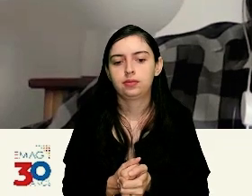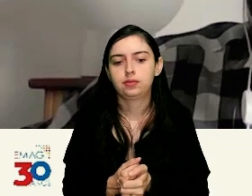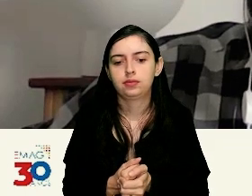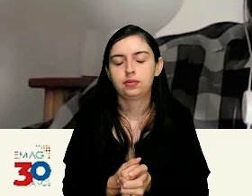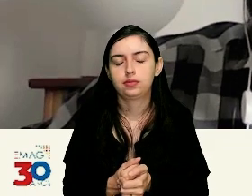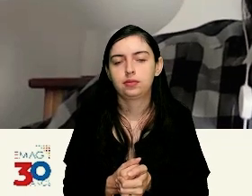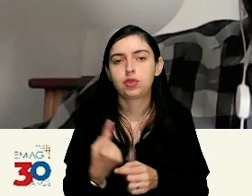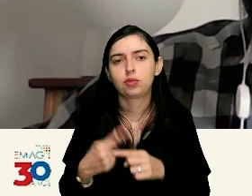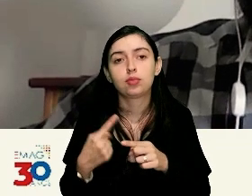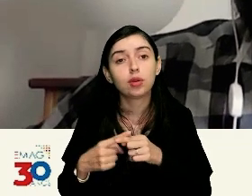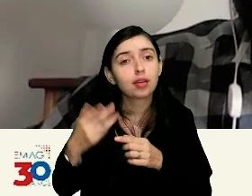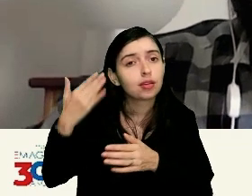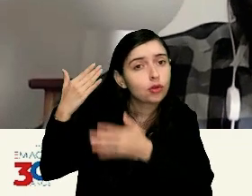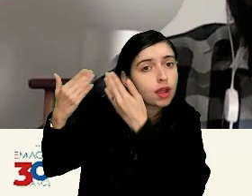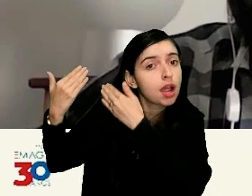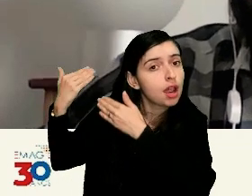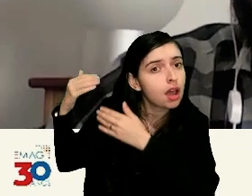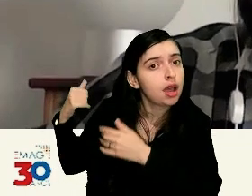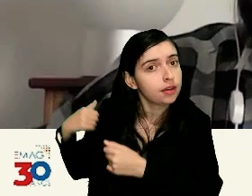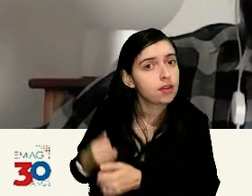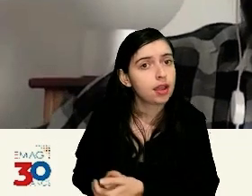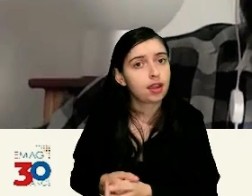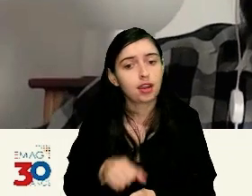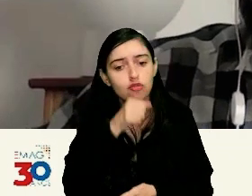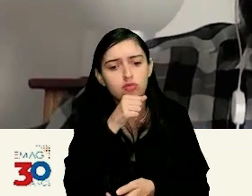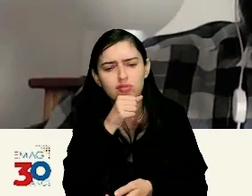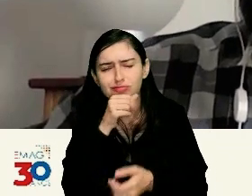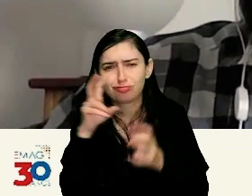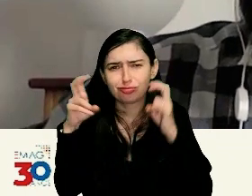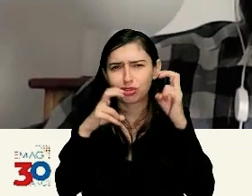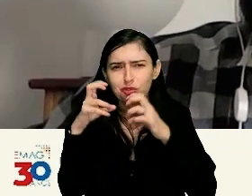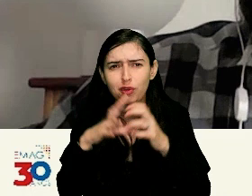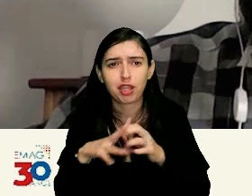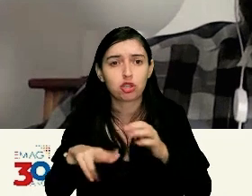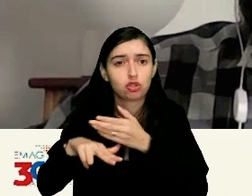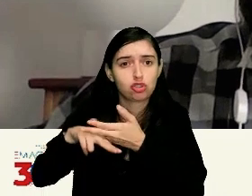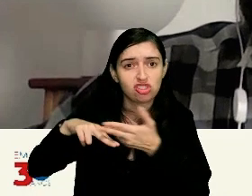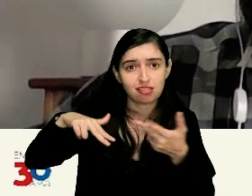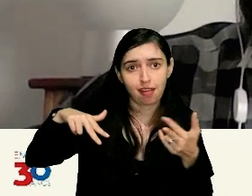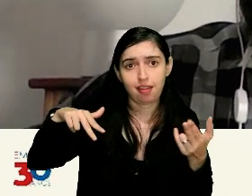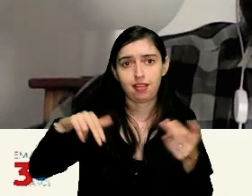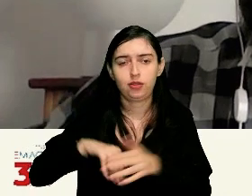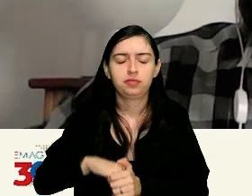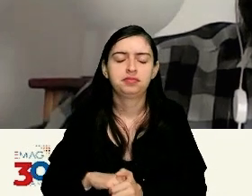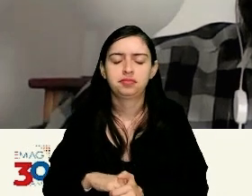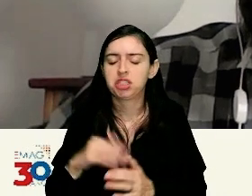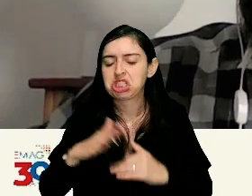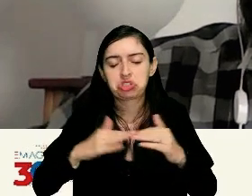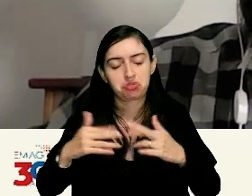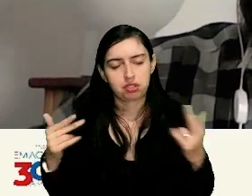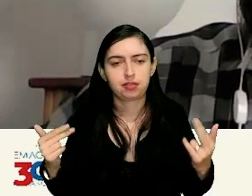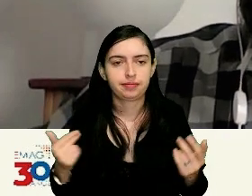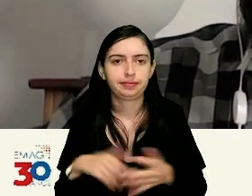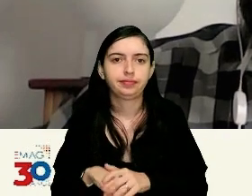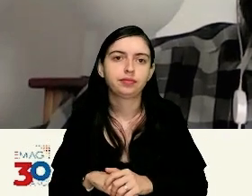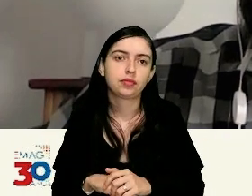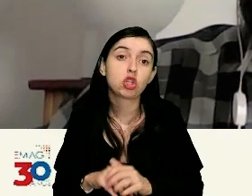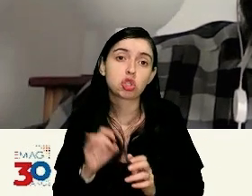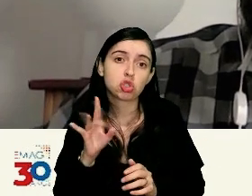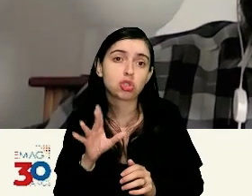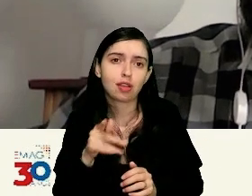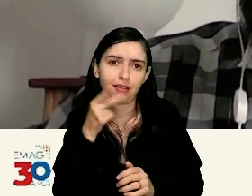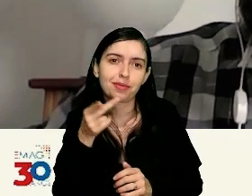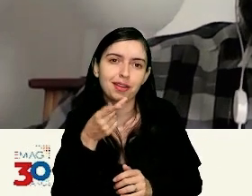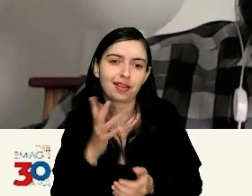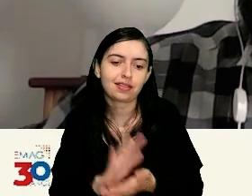de meia-meia, então eu ainda confundo muita coisa de gênero, essas coisas todas. Mas eu queria só colocar isso, o doutor Ricardo